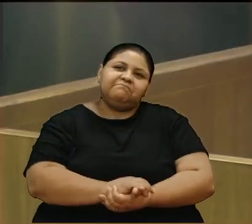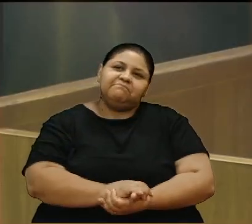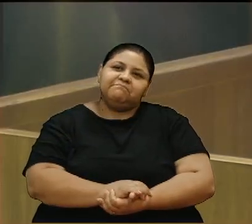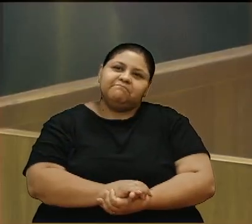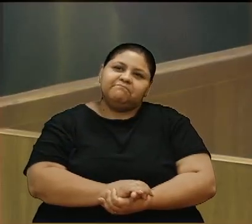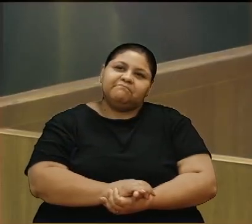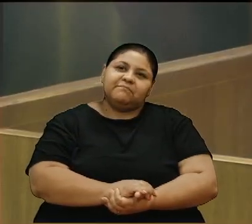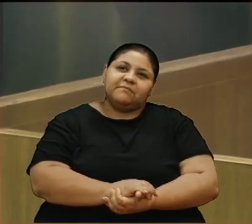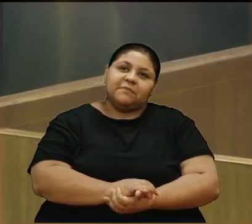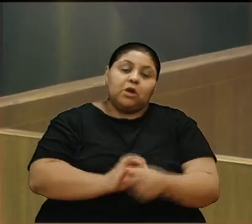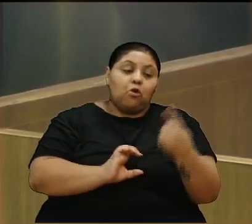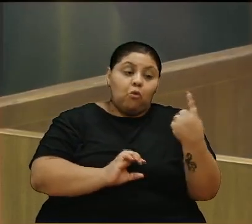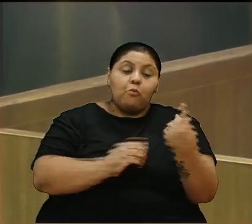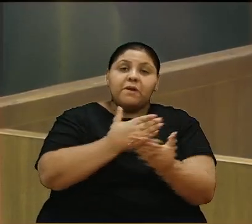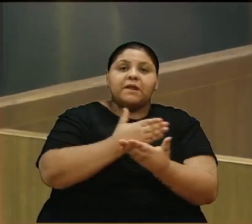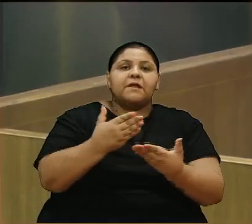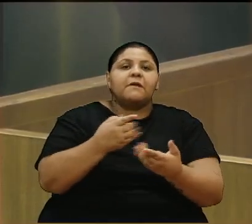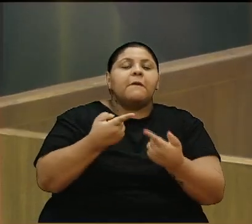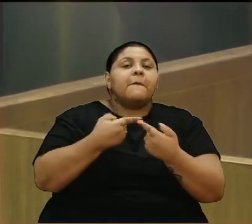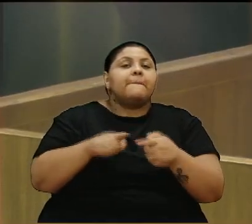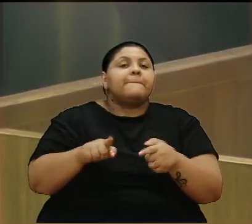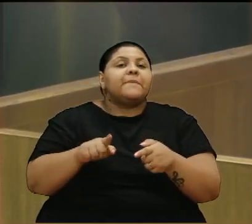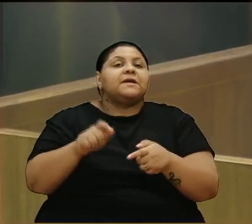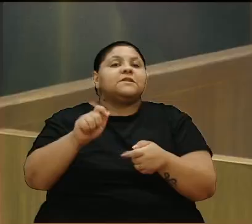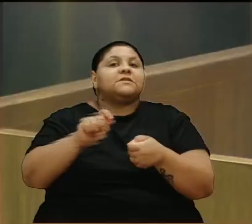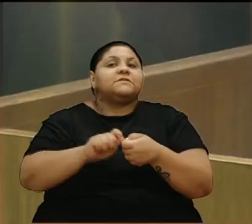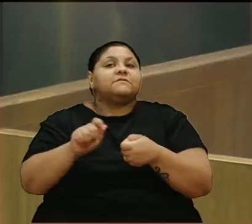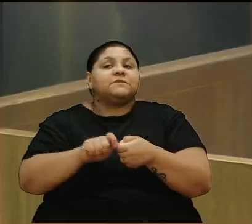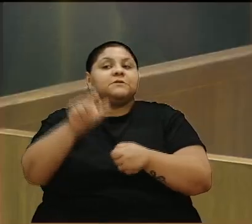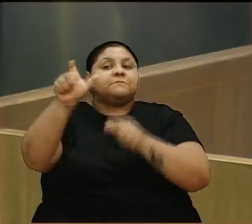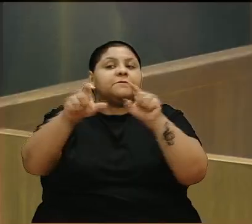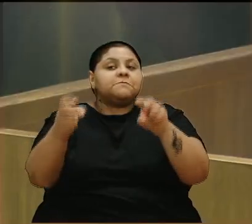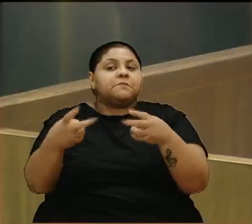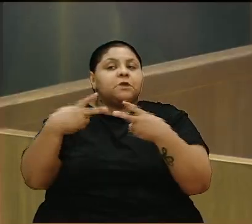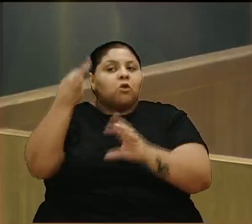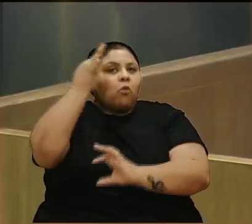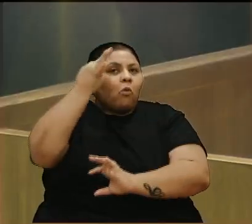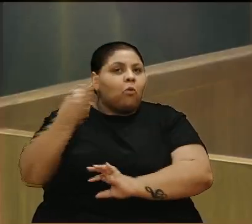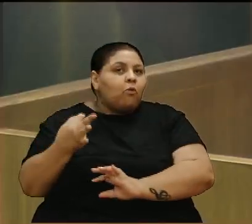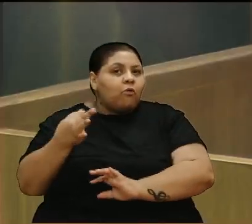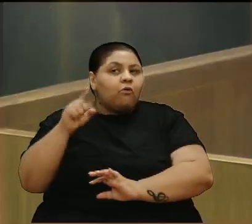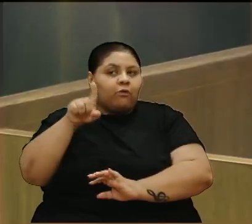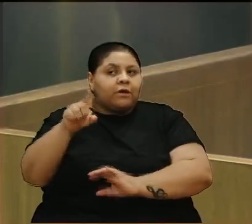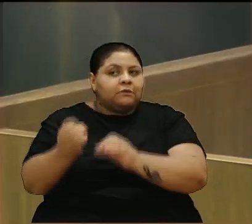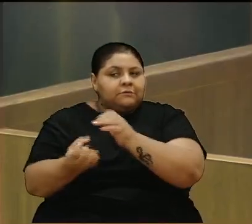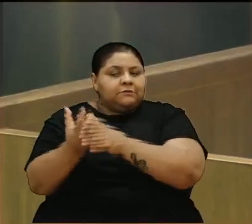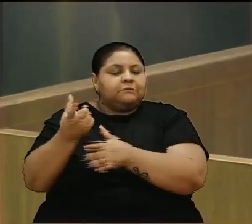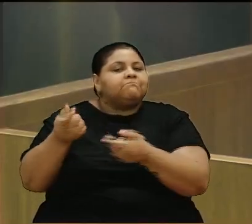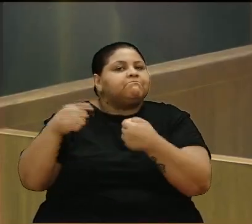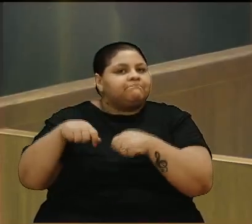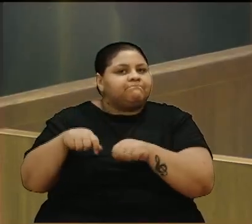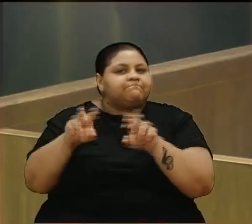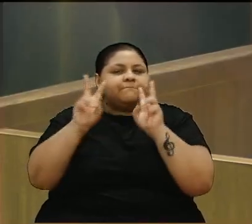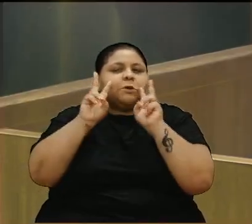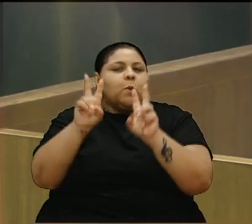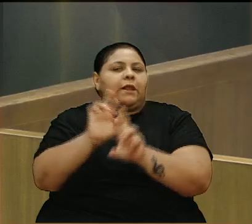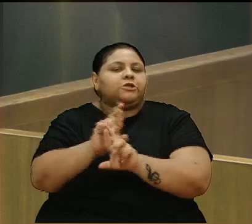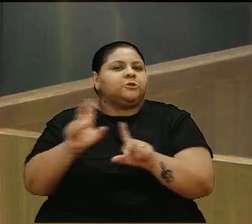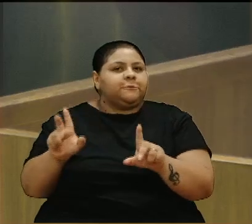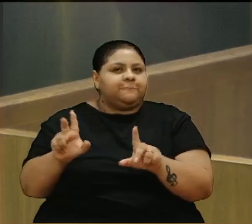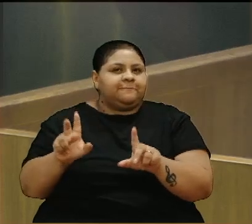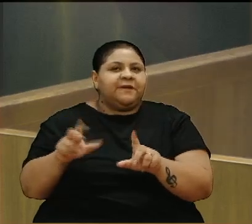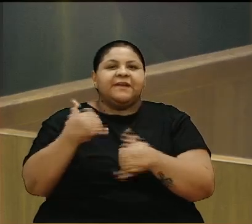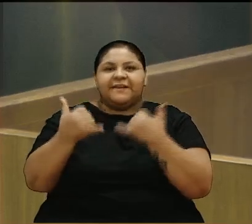uma iniciativa, mas que faz com que as pessoas percebam, entendam que isso existe e que precisa ter um olhar diferenciado, né? Eu